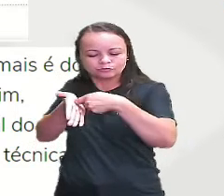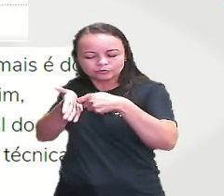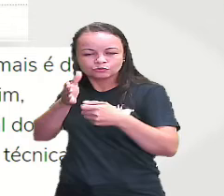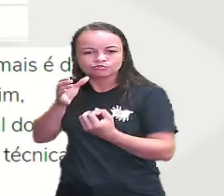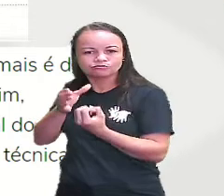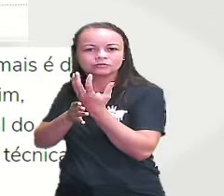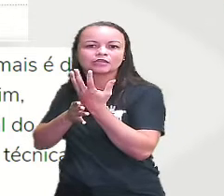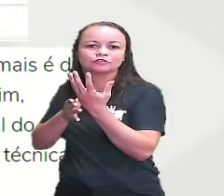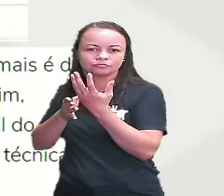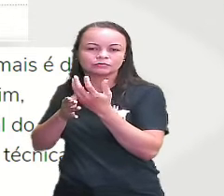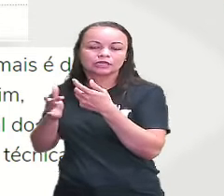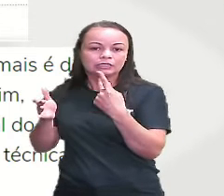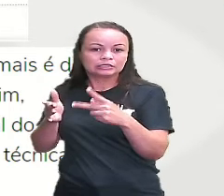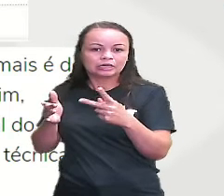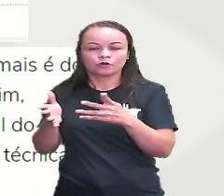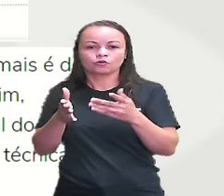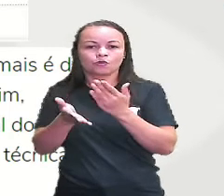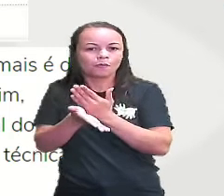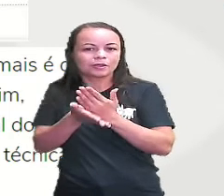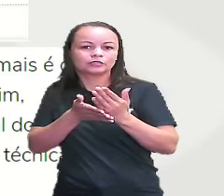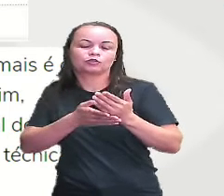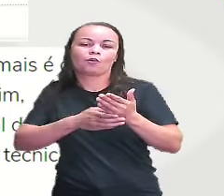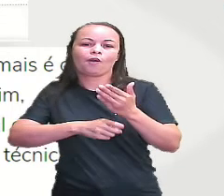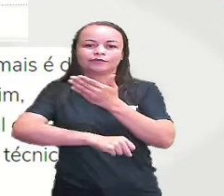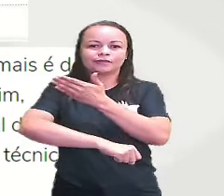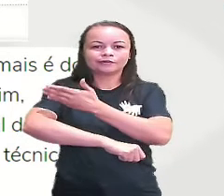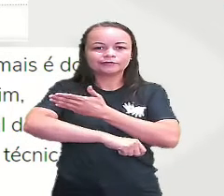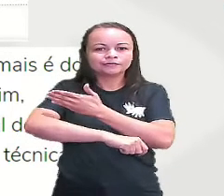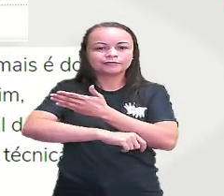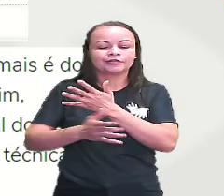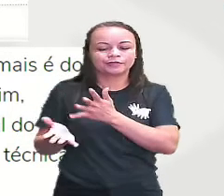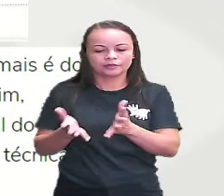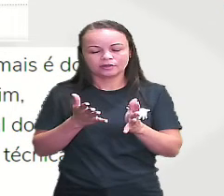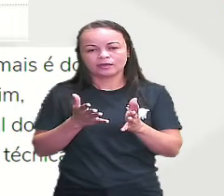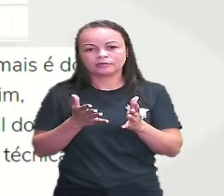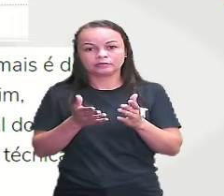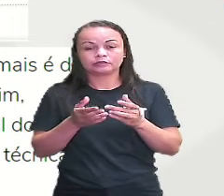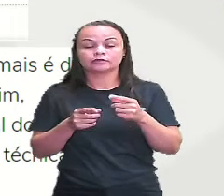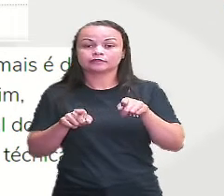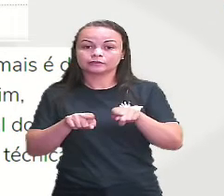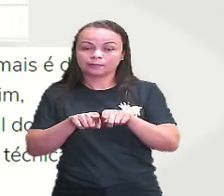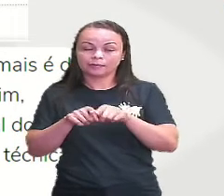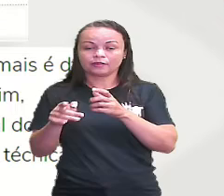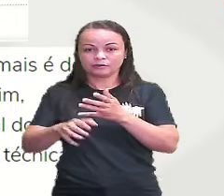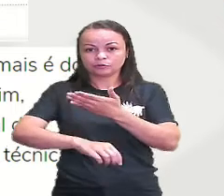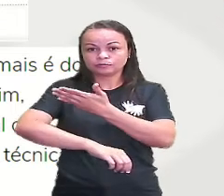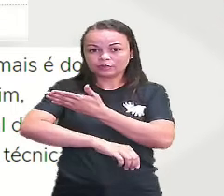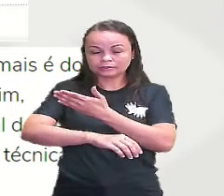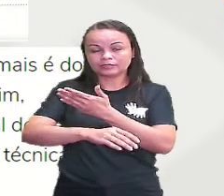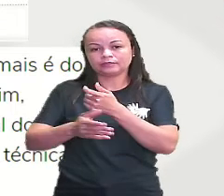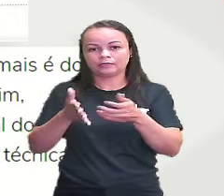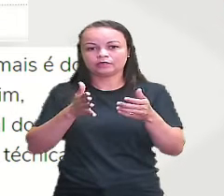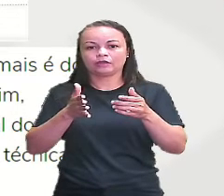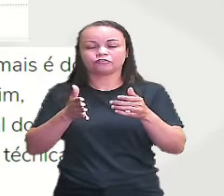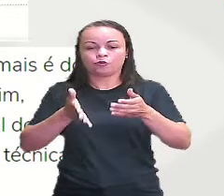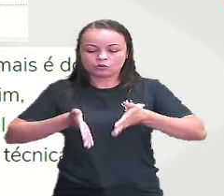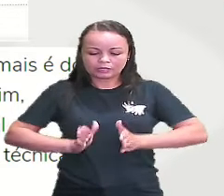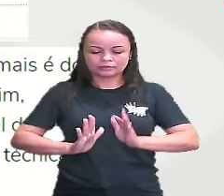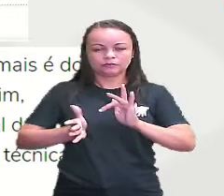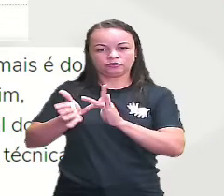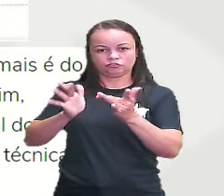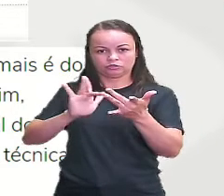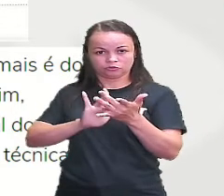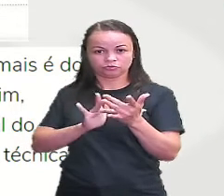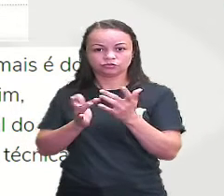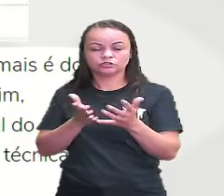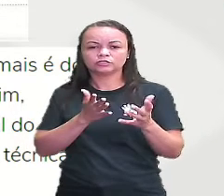a Idade Antiga, tá? Veio o nascimento de Jesus Cristo, que é ainda na Idade Antiga. E aí o início da Idade Média